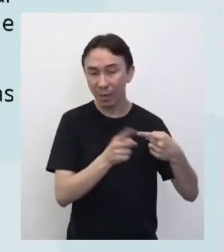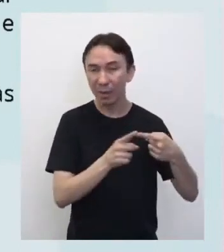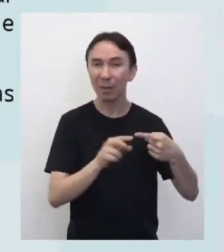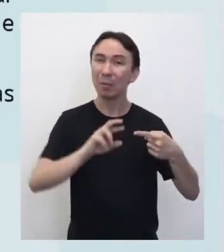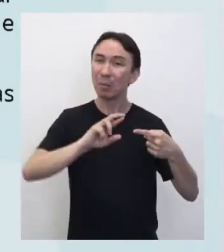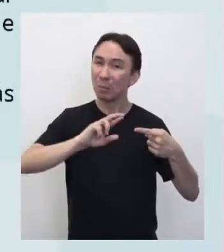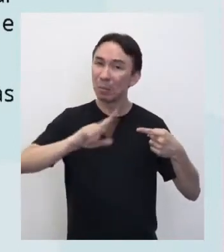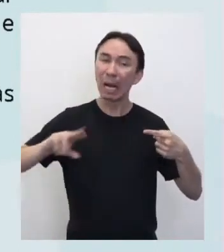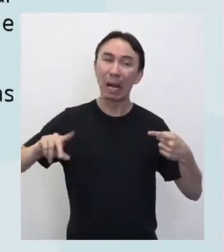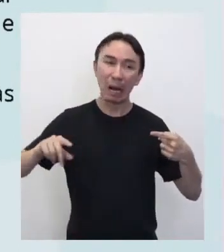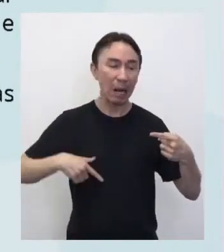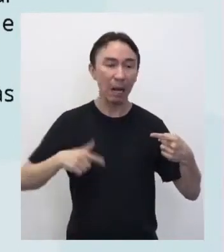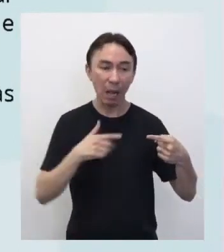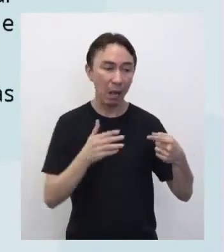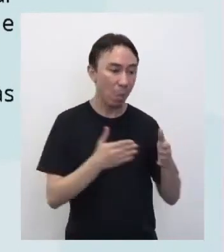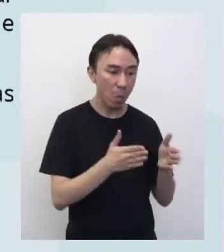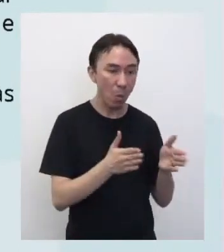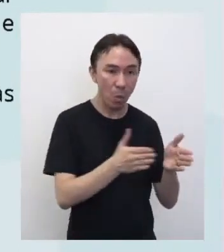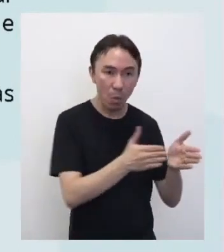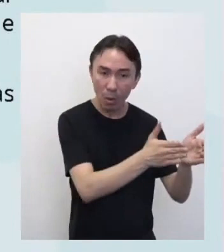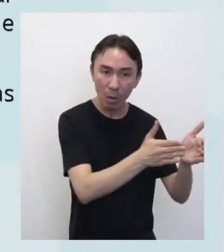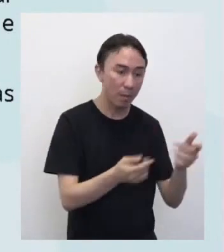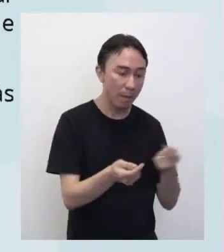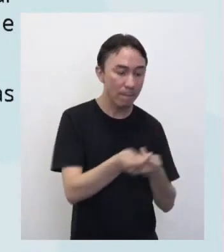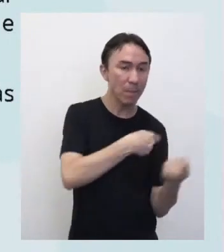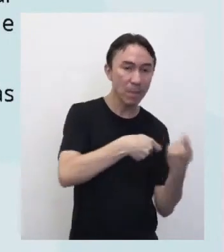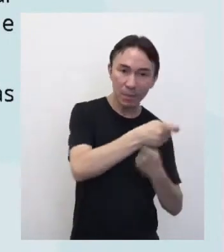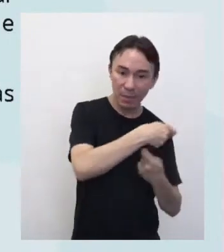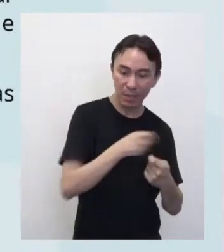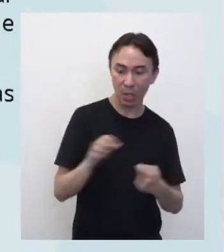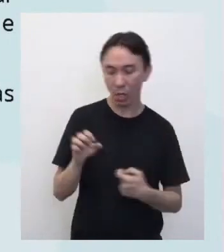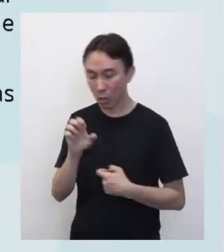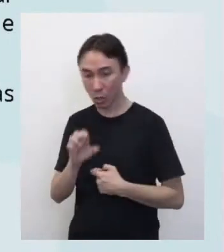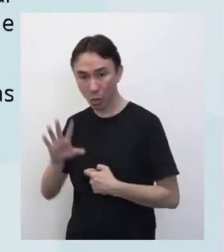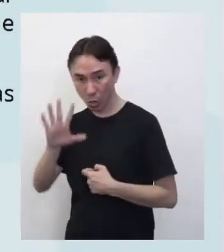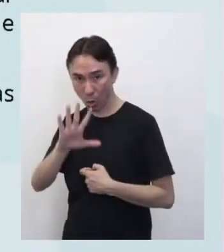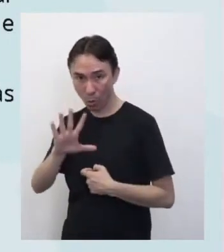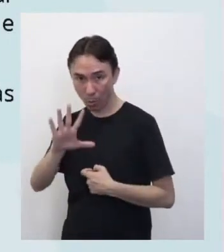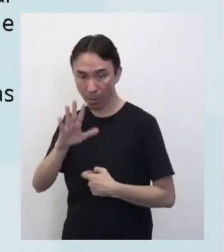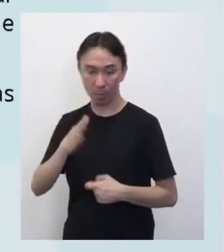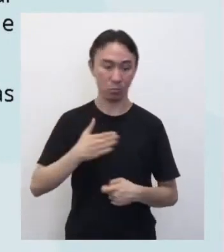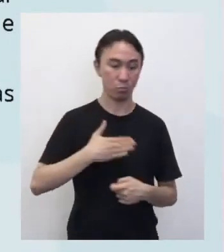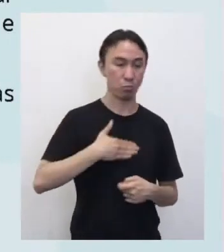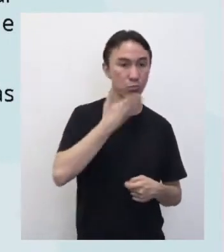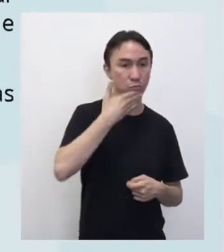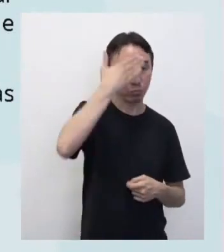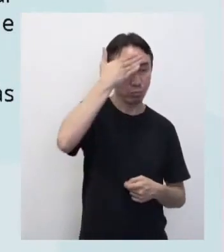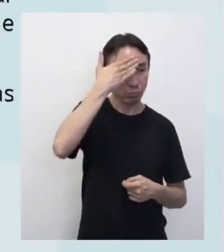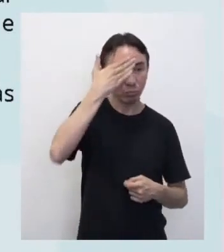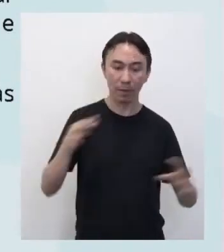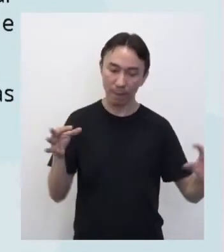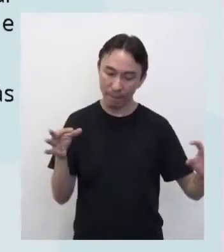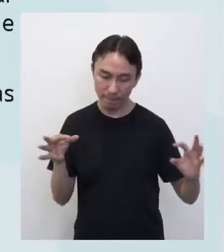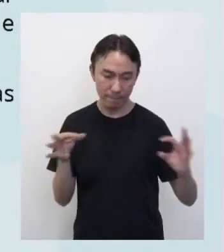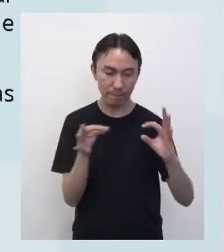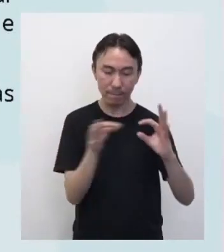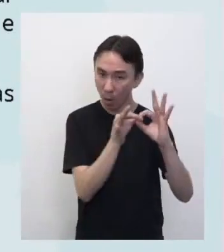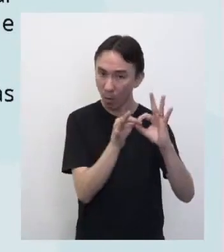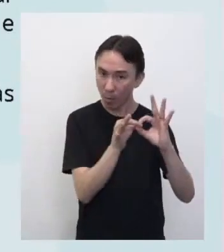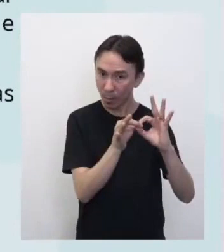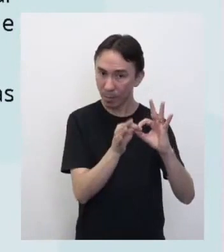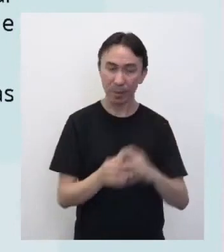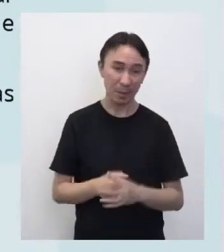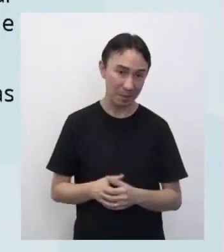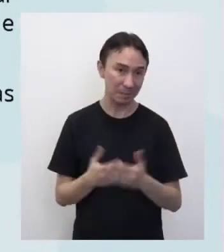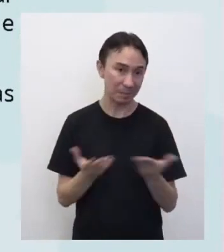ligavam a Europa ao Oriente. Antes eram rotas utilizadas para o deslocamento aí dos exércitos cruzados e